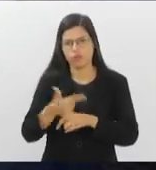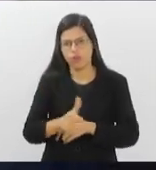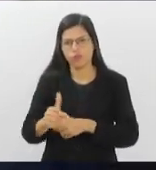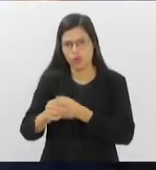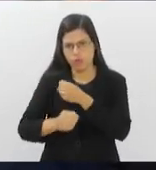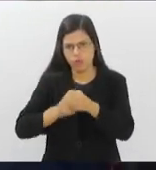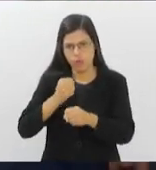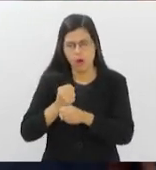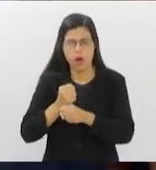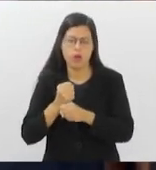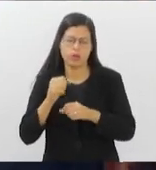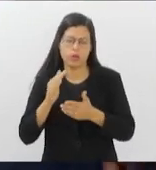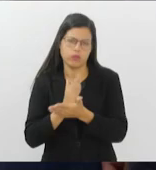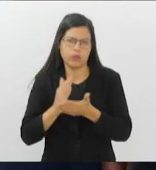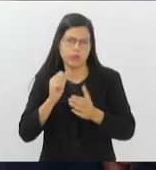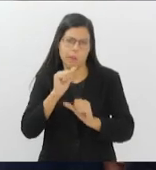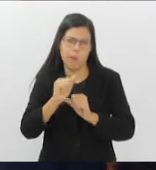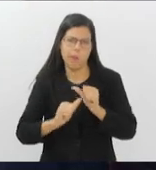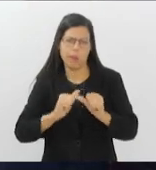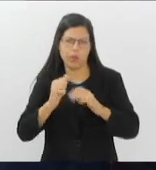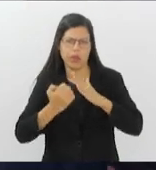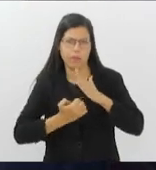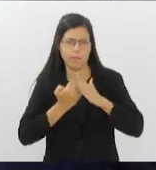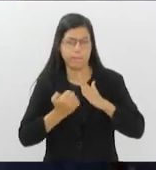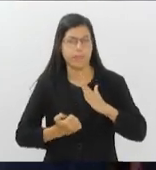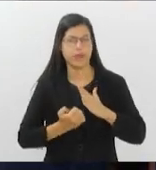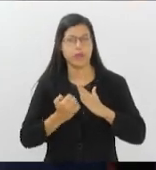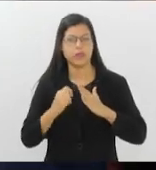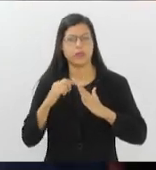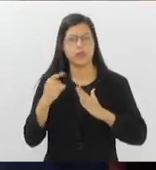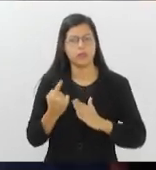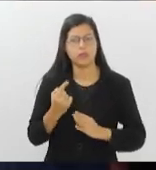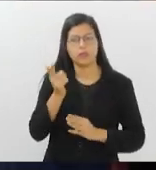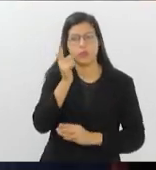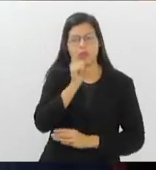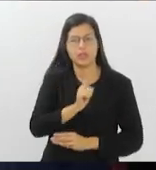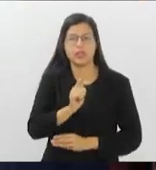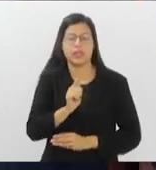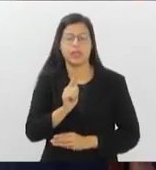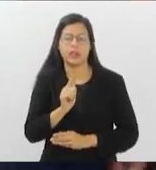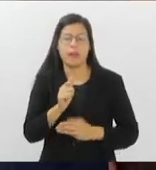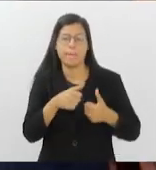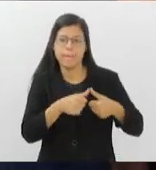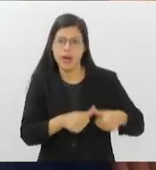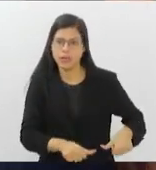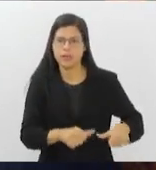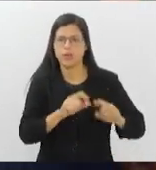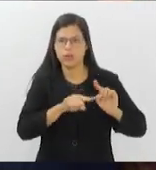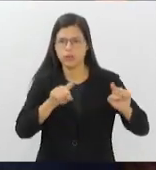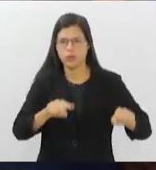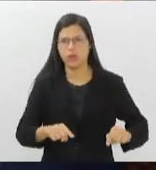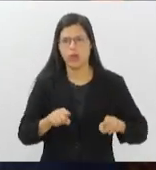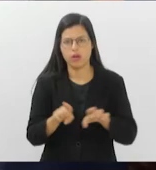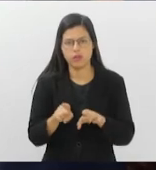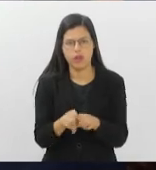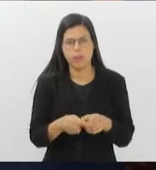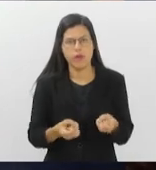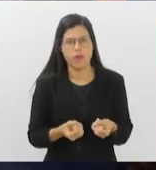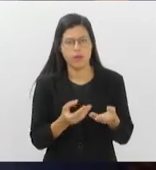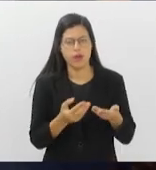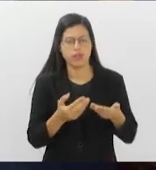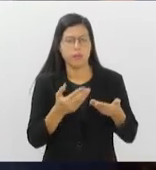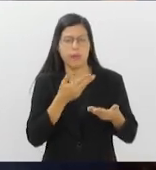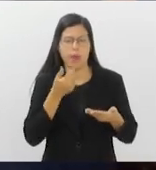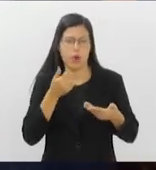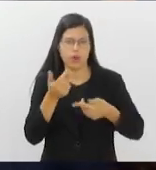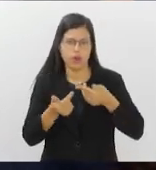troca da empresa, e para que a gente possa reter os bons talentos e a gente possa dar melhores condições de trabalho, a gente pretende fazer um